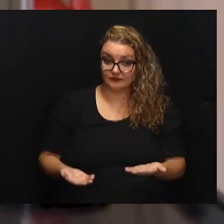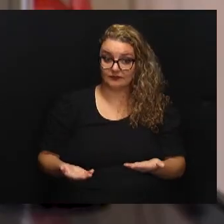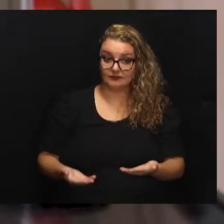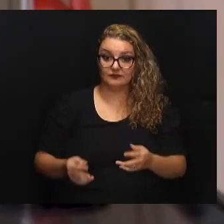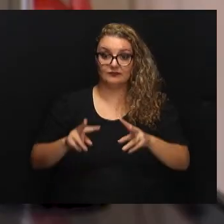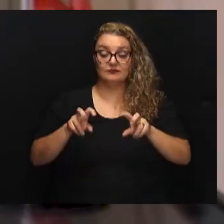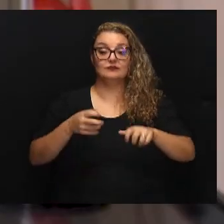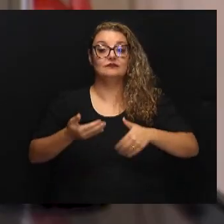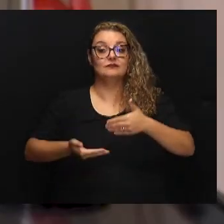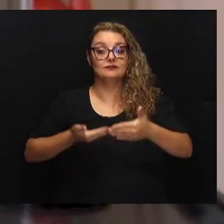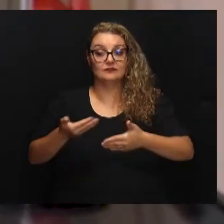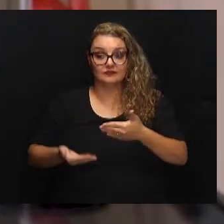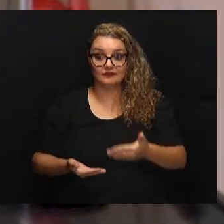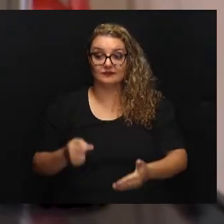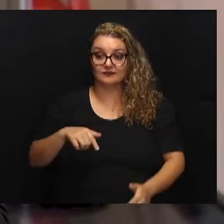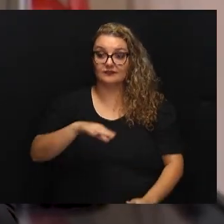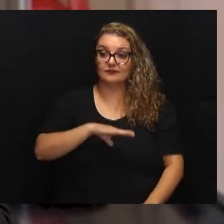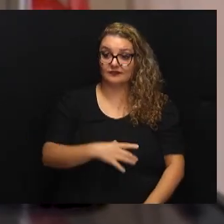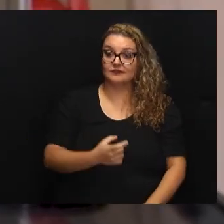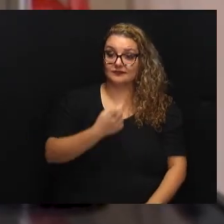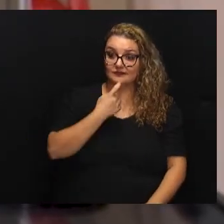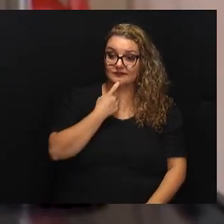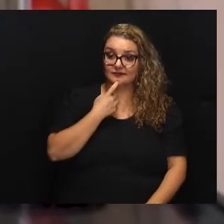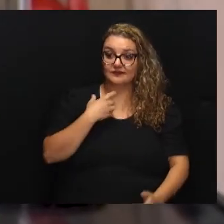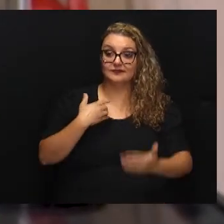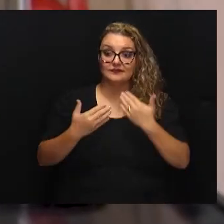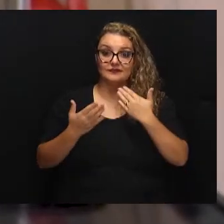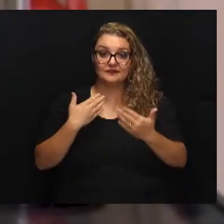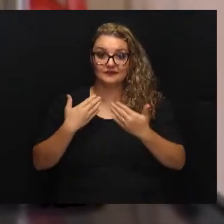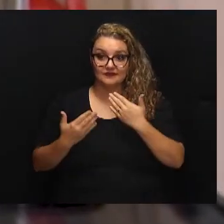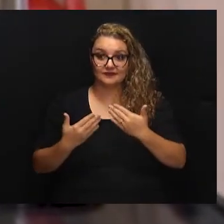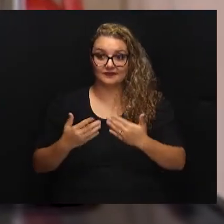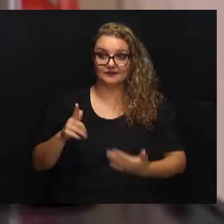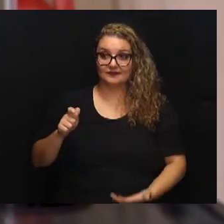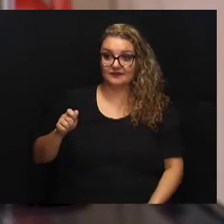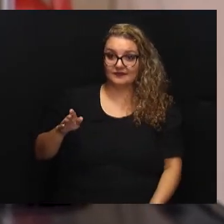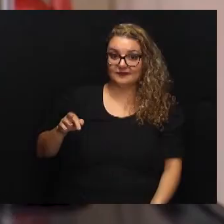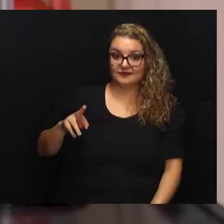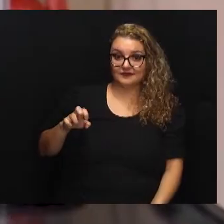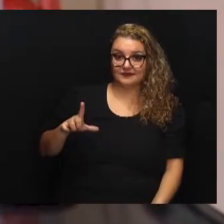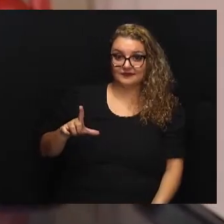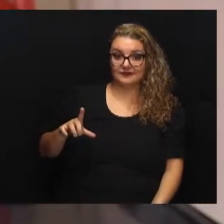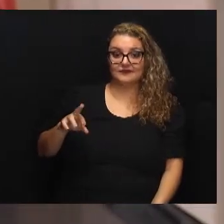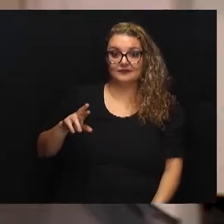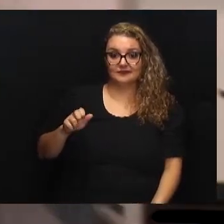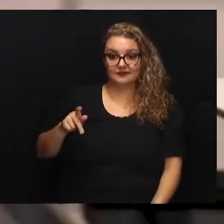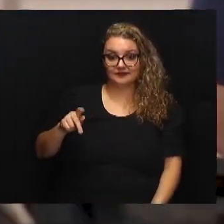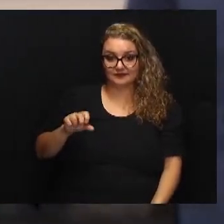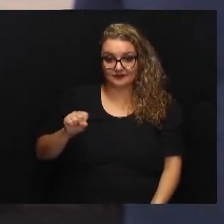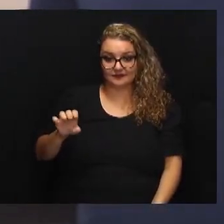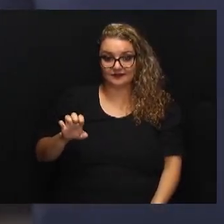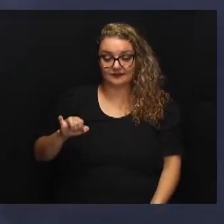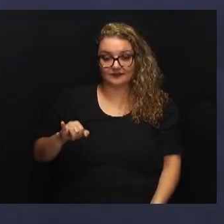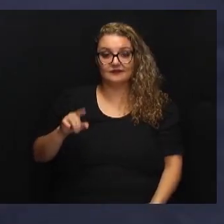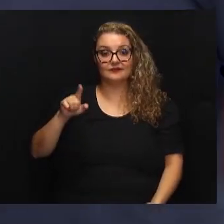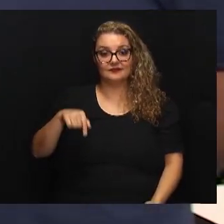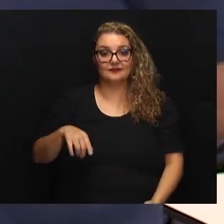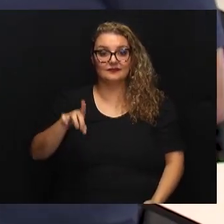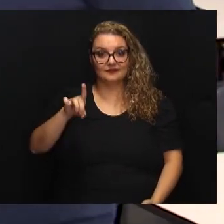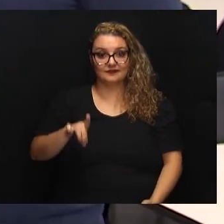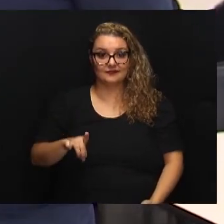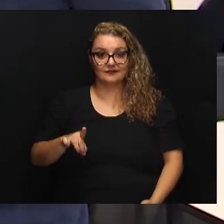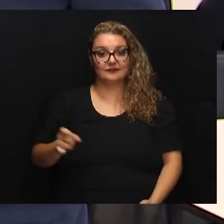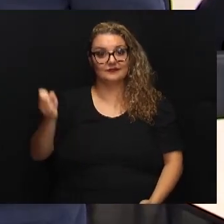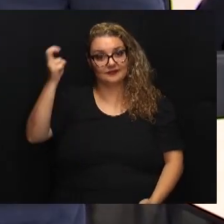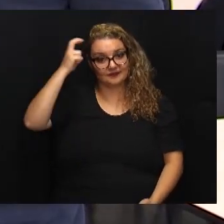dar mais informações sobre esse serviço aqui em Campinas, eu converso com o Gabriel Rapassi, que é o diretor